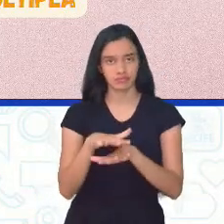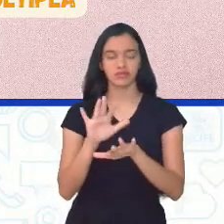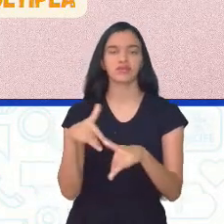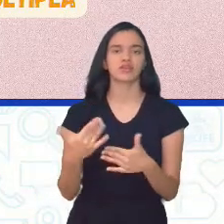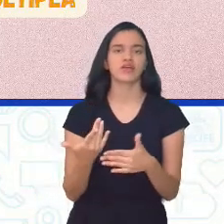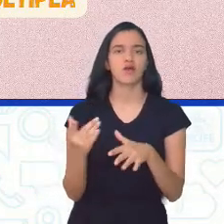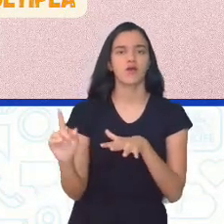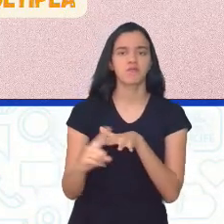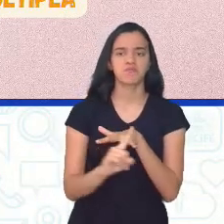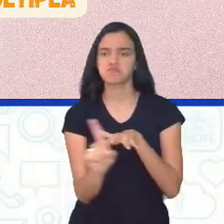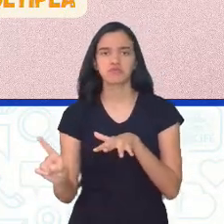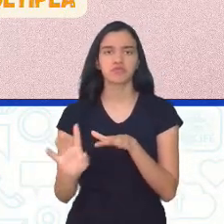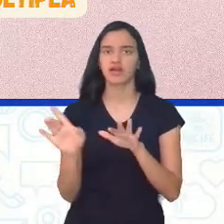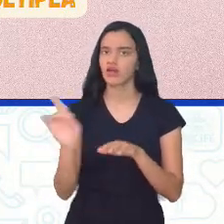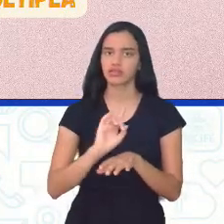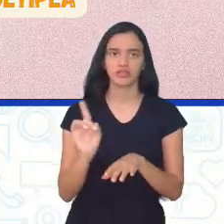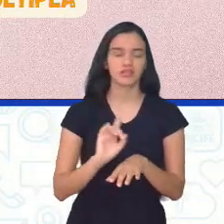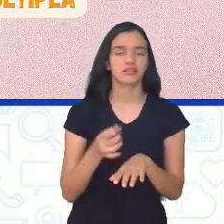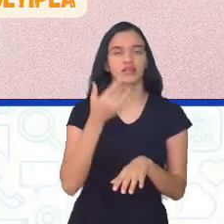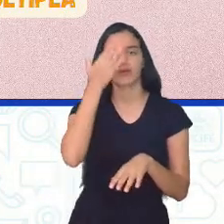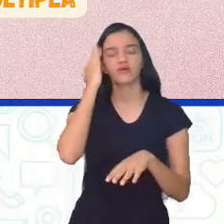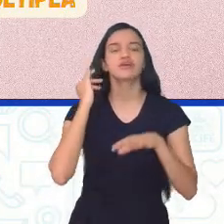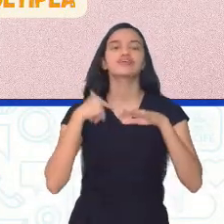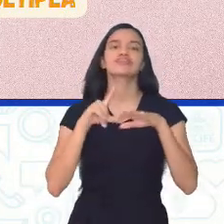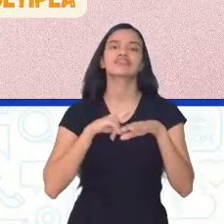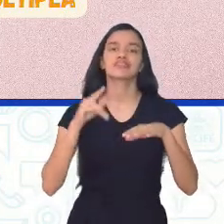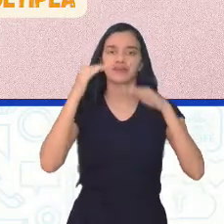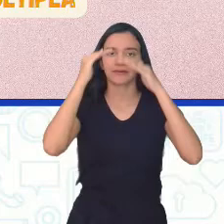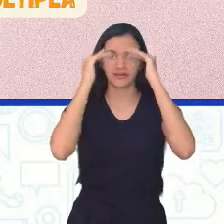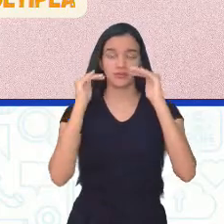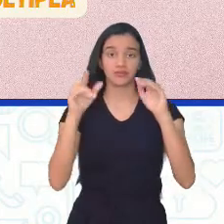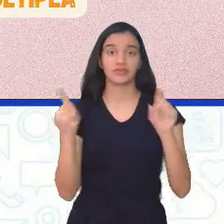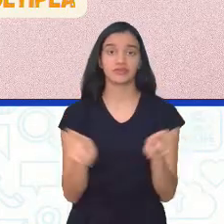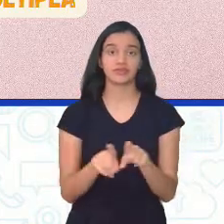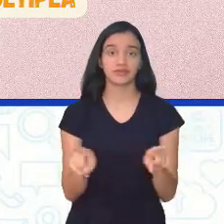Não discriminar, o respeito e também a